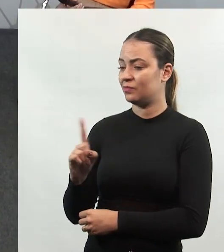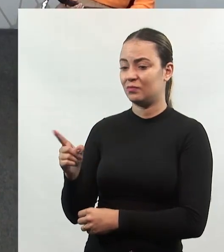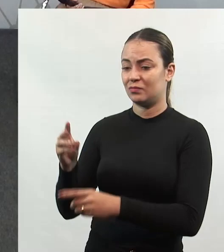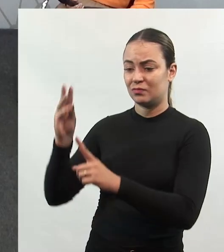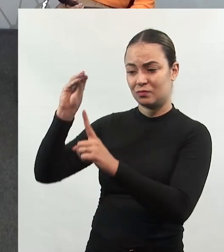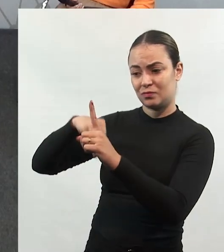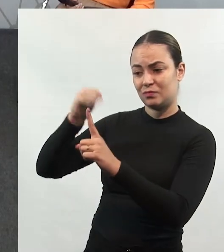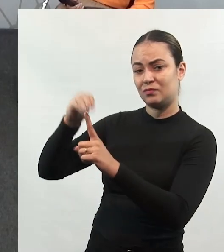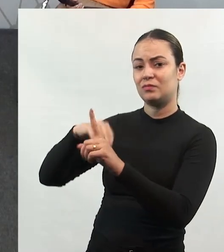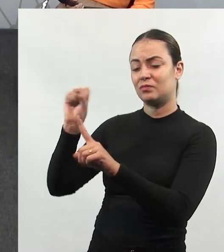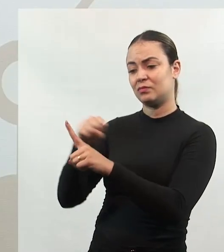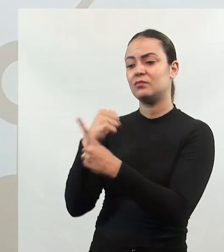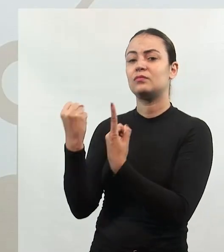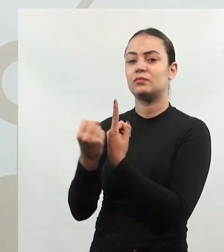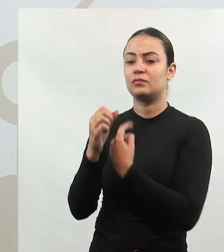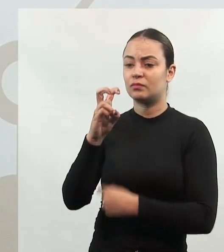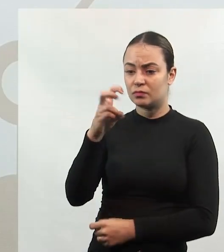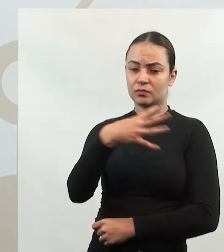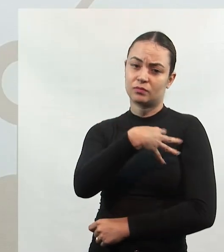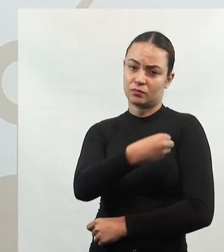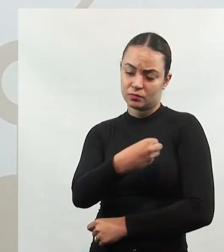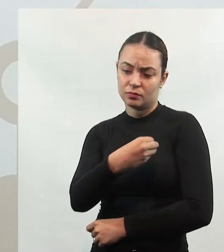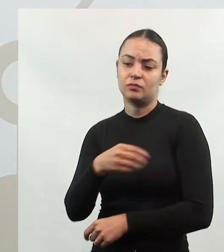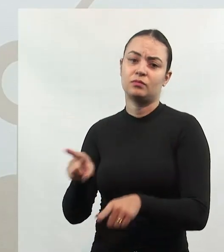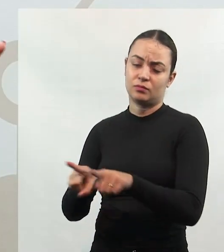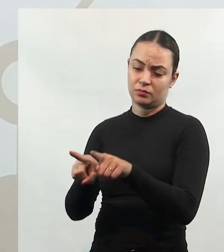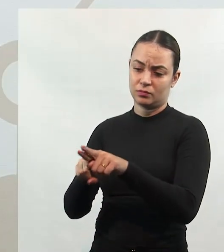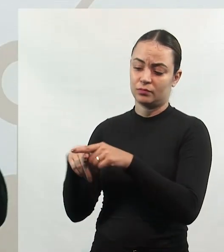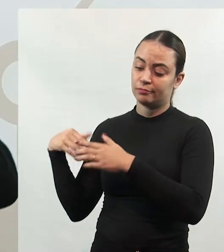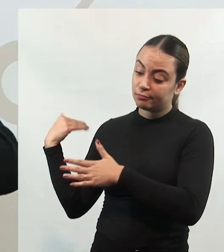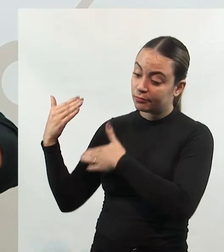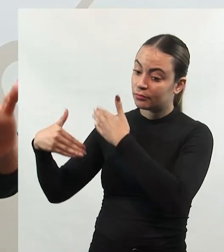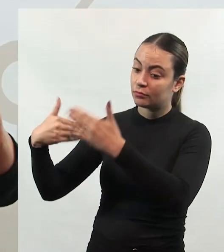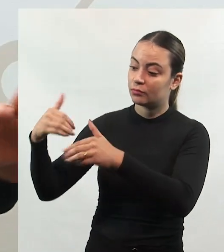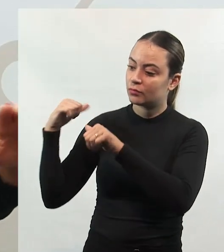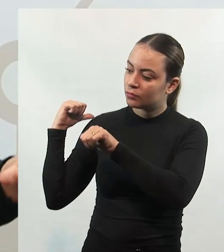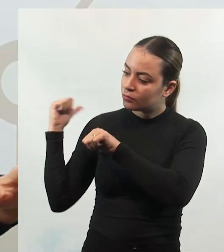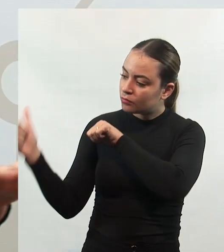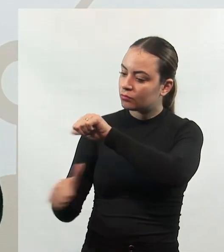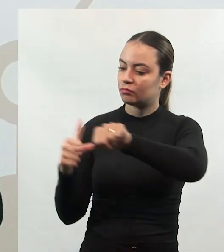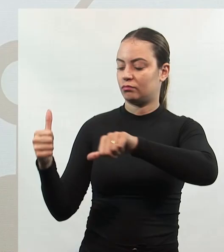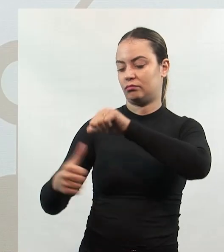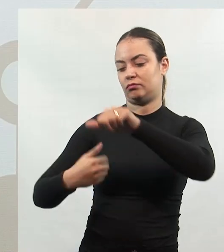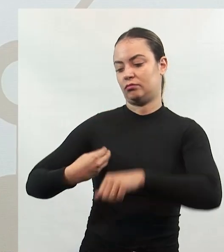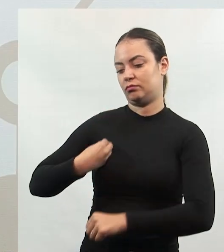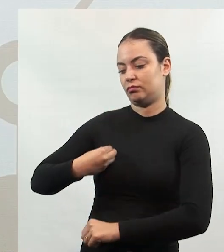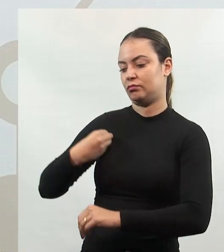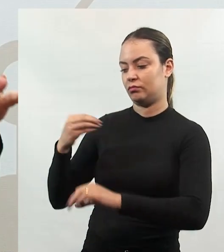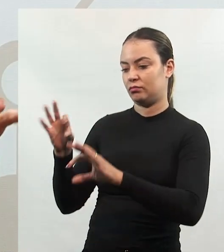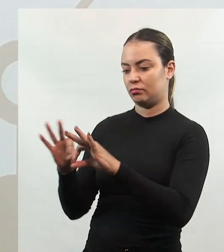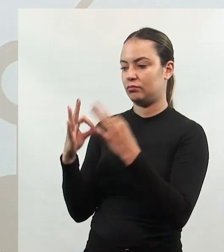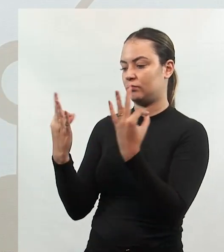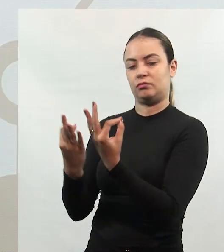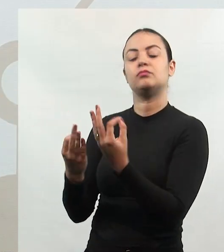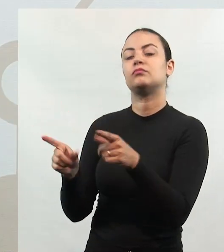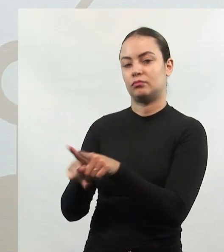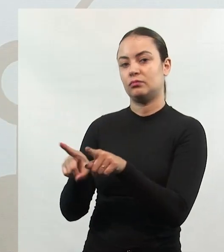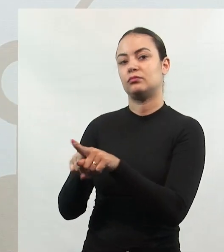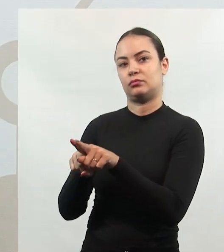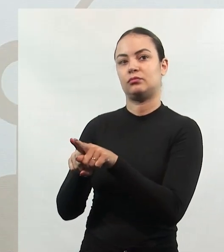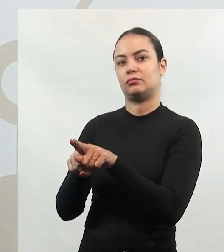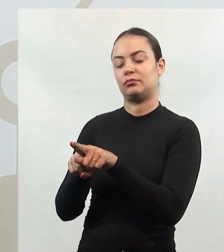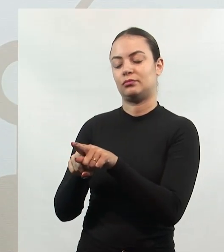trabalhou ali como agente penitenciário, então você vê que é uma família de classe baixa, assim, né? Não tinha muito, com 5 filhos, era